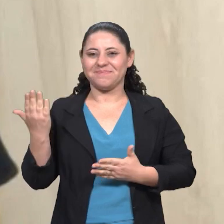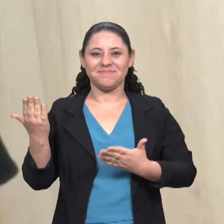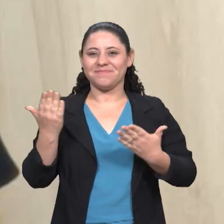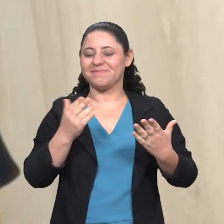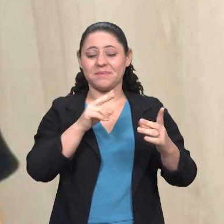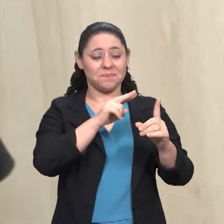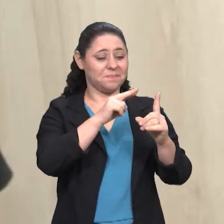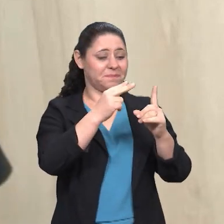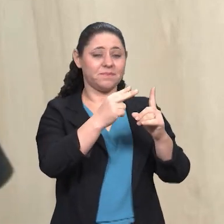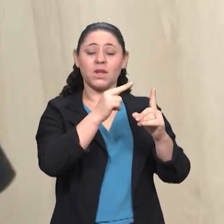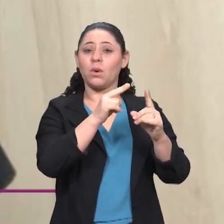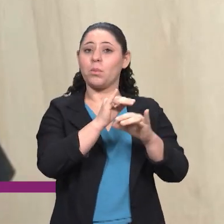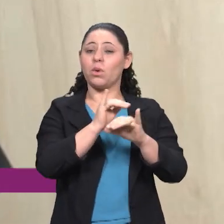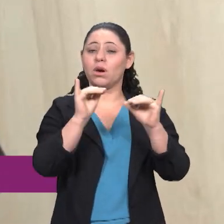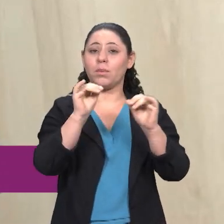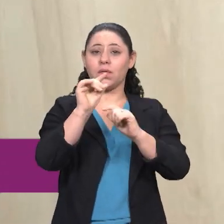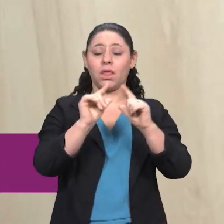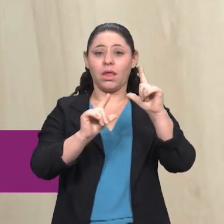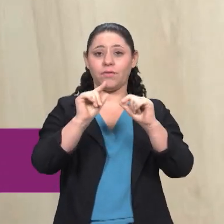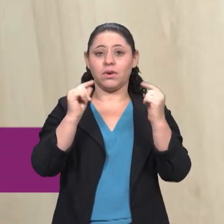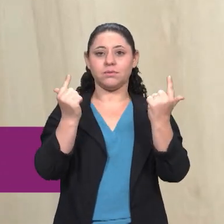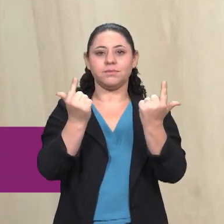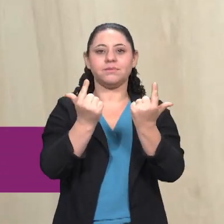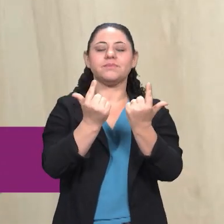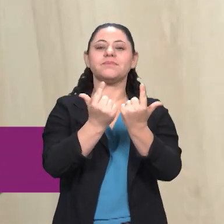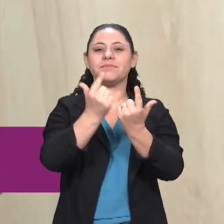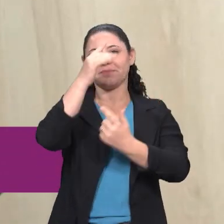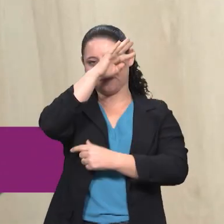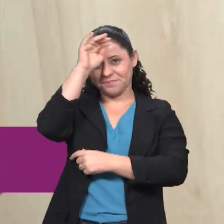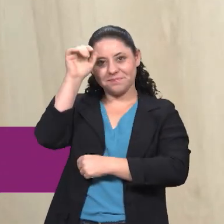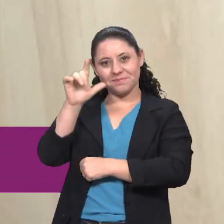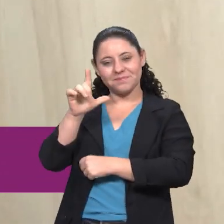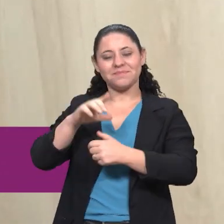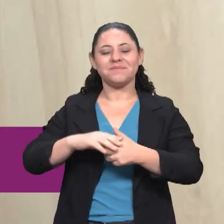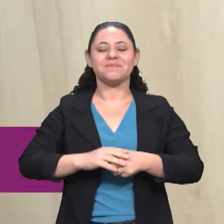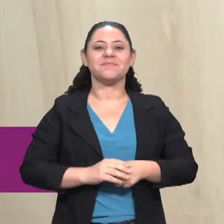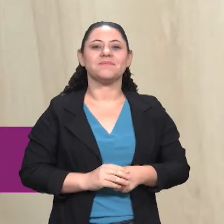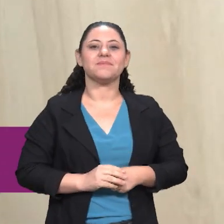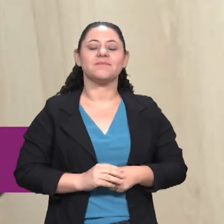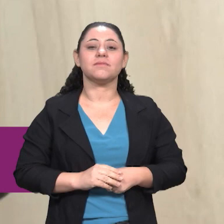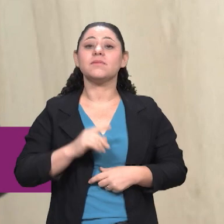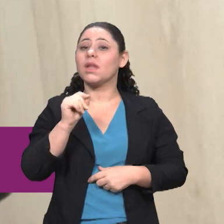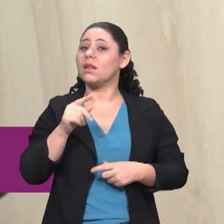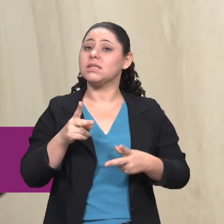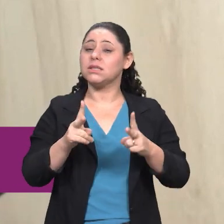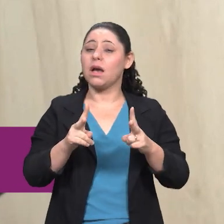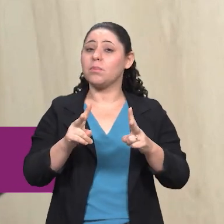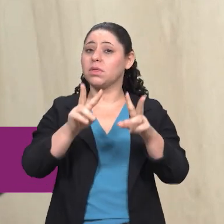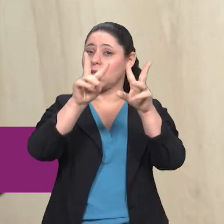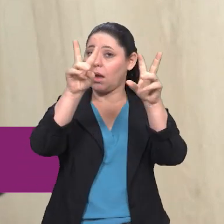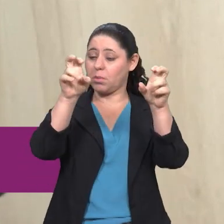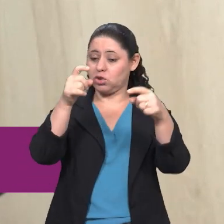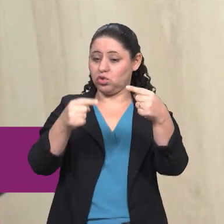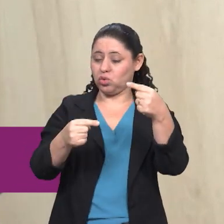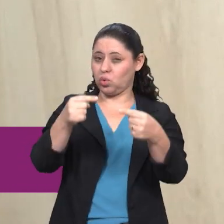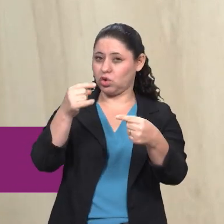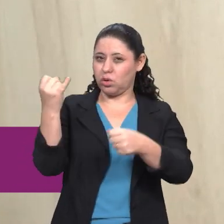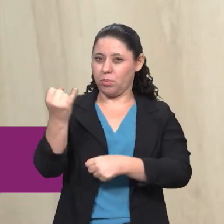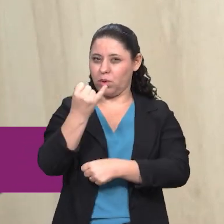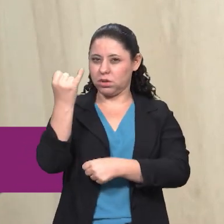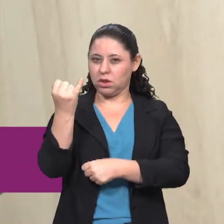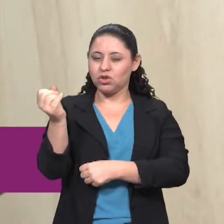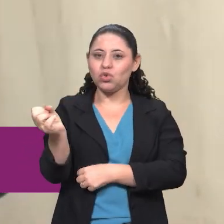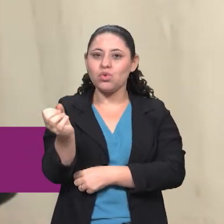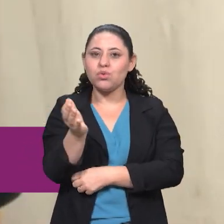Seja muito bem-vindo ao Perspectiva, programa da TV Assembleia Legislativa de Mato Grosso do Sul, que sempre trata de temas